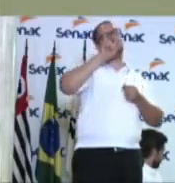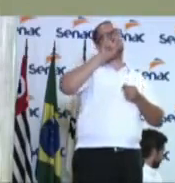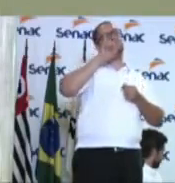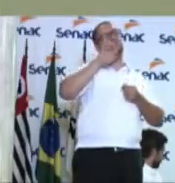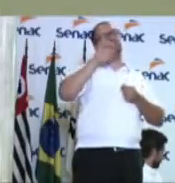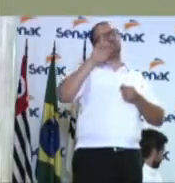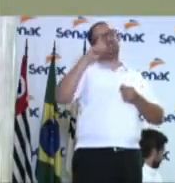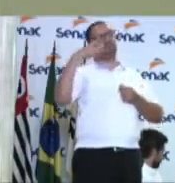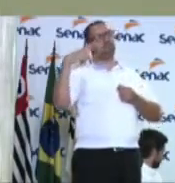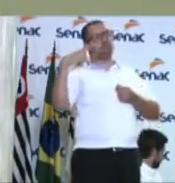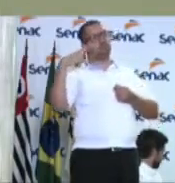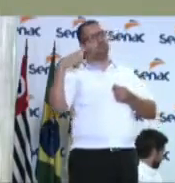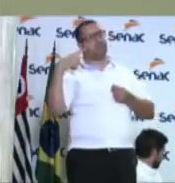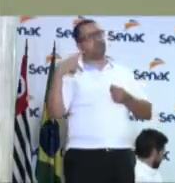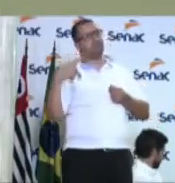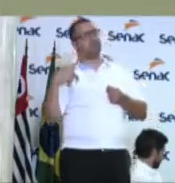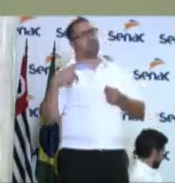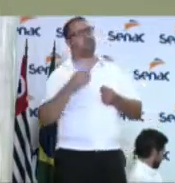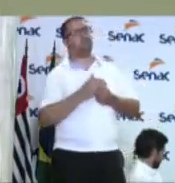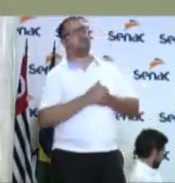4x4, para a gente contar essa história.